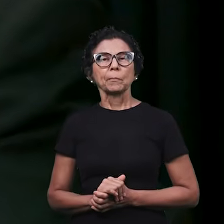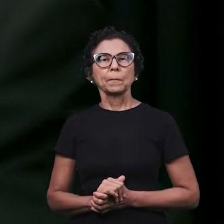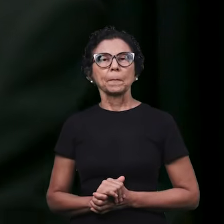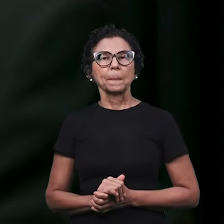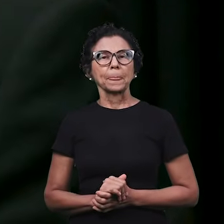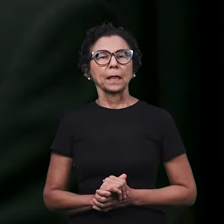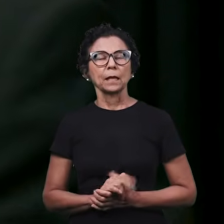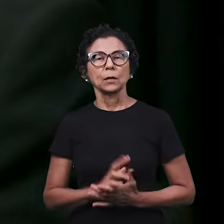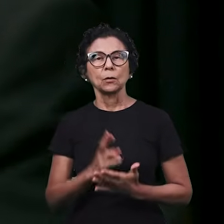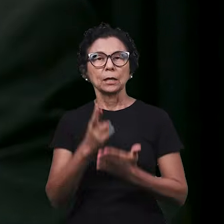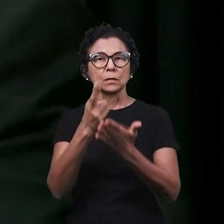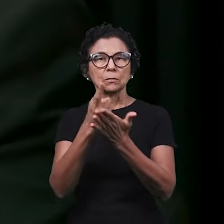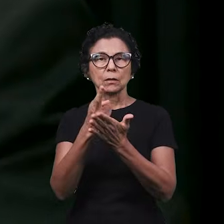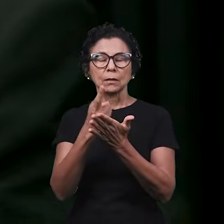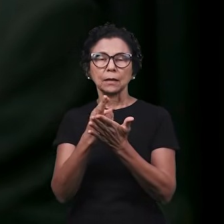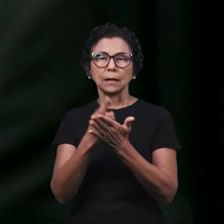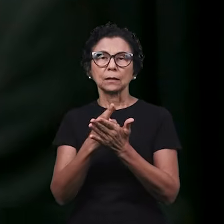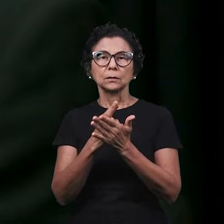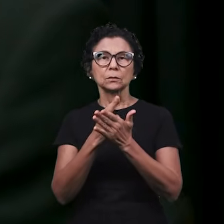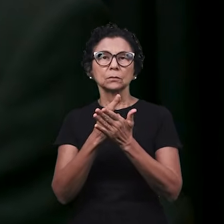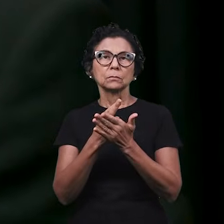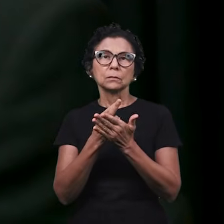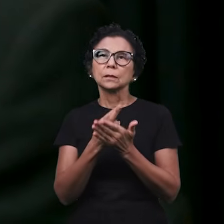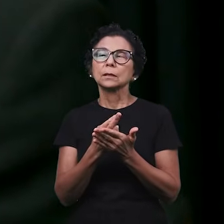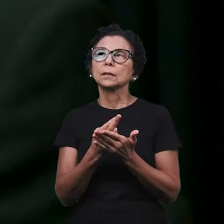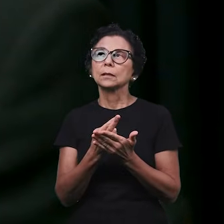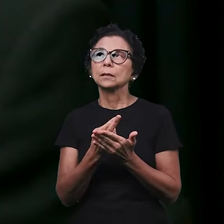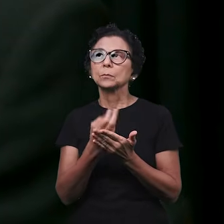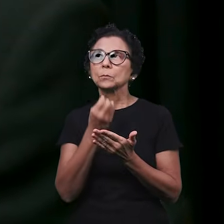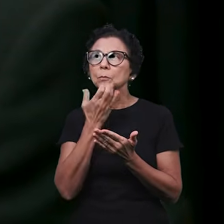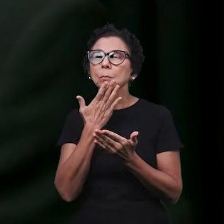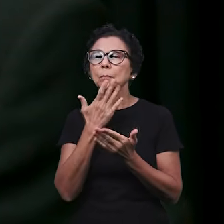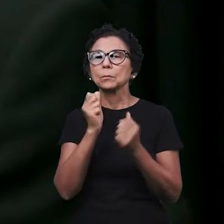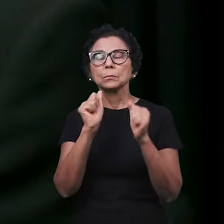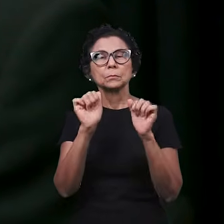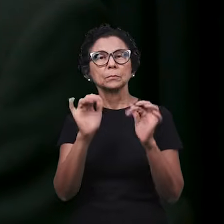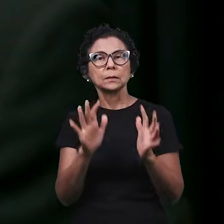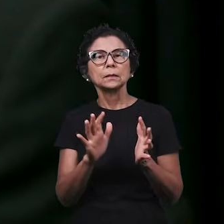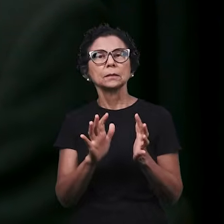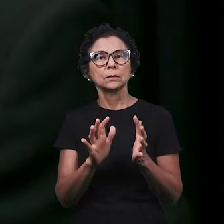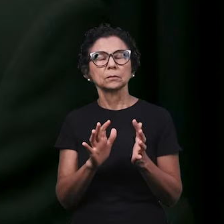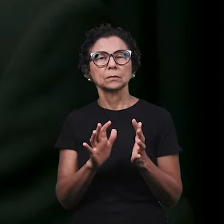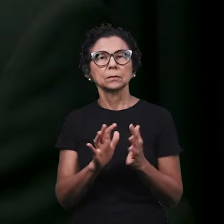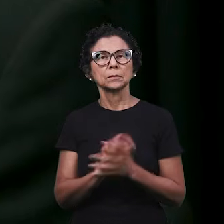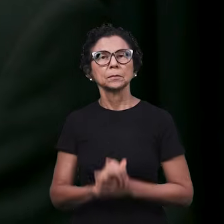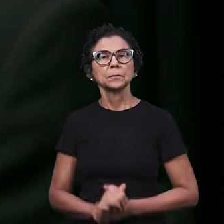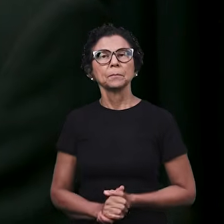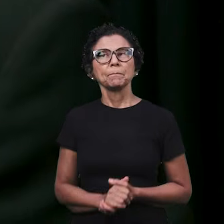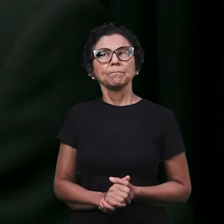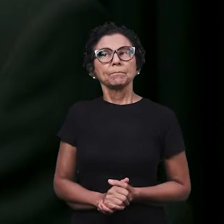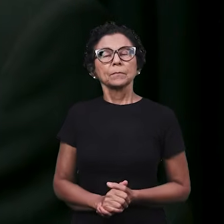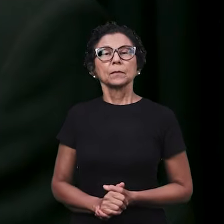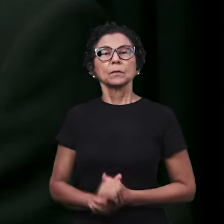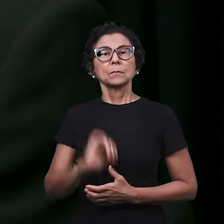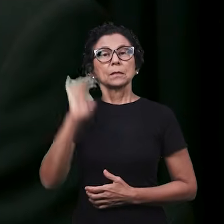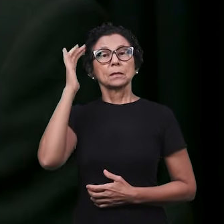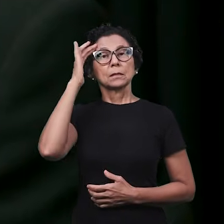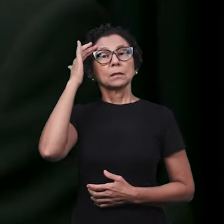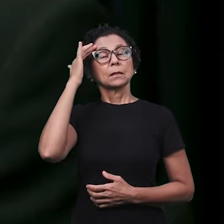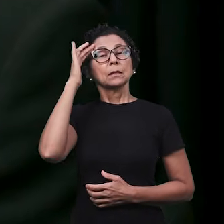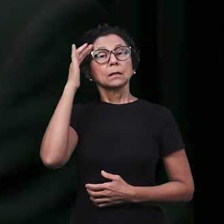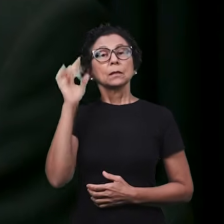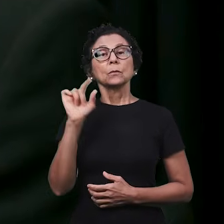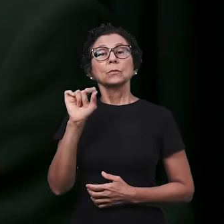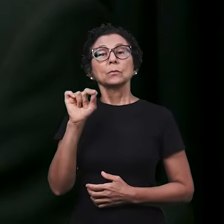glória de Deus, aquilo que pertence ao Senhor. Então, esse chamado, a gente precisa entender isso de forma bem